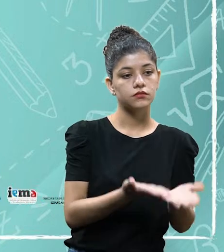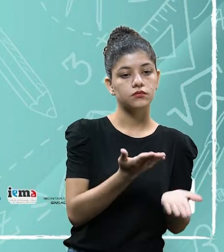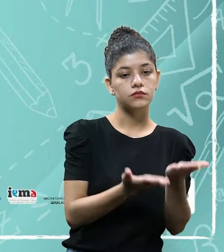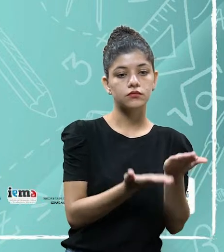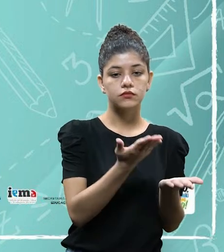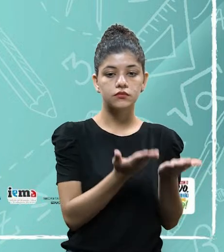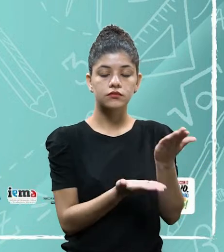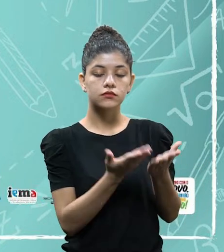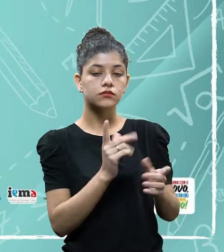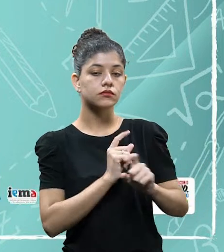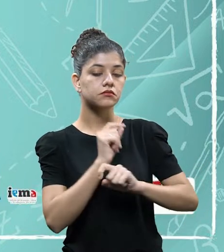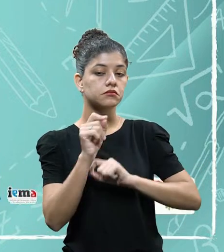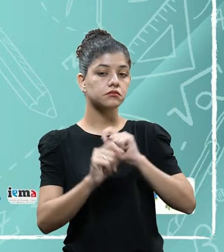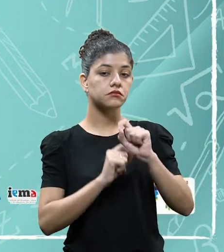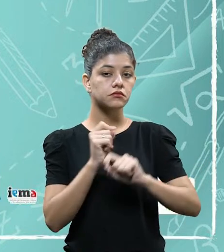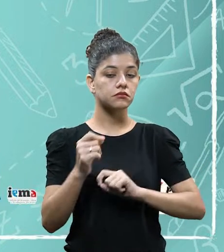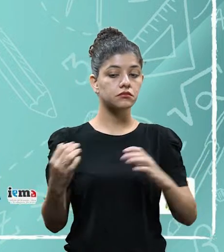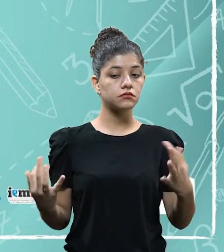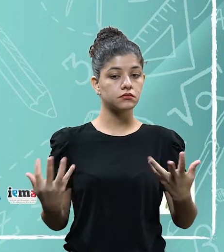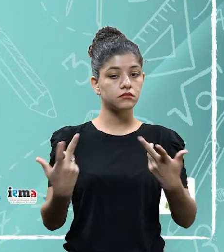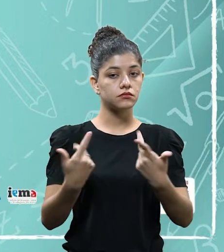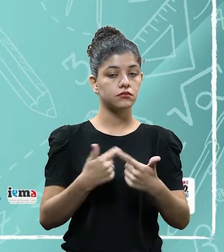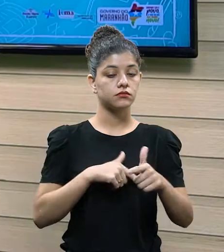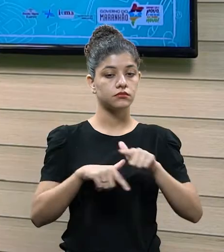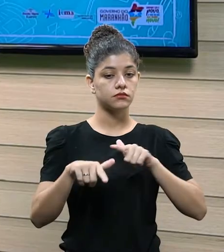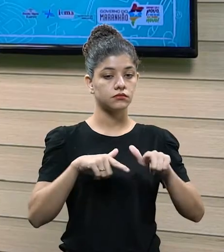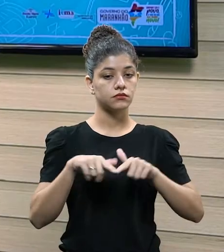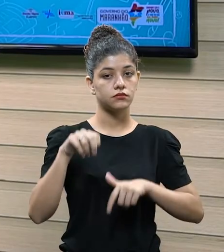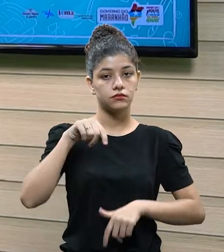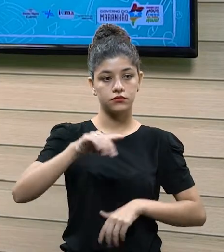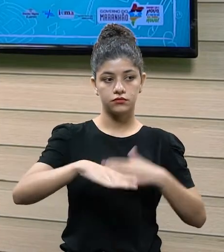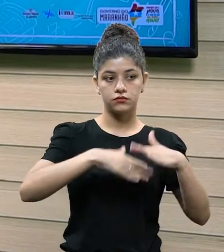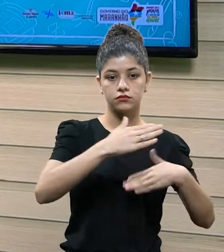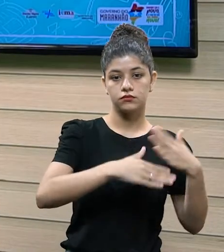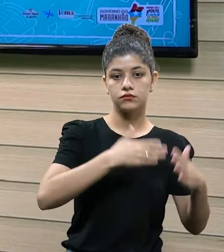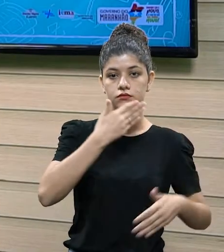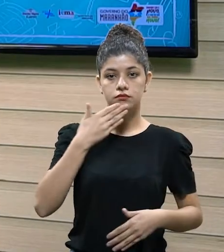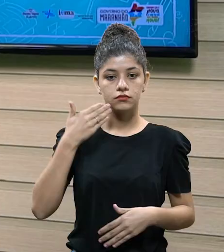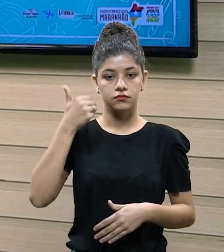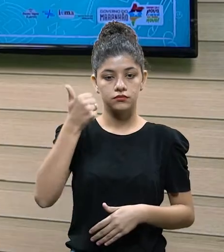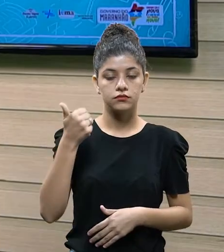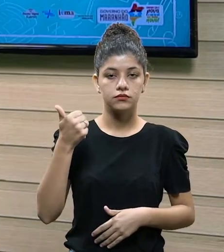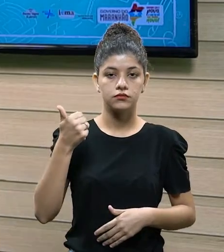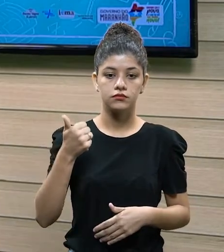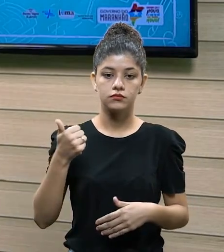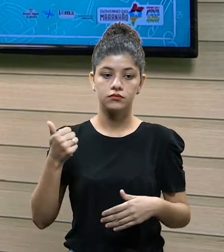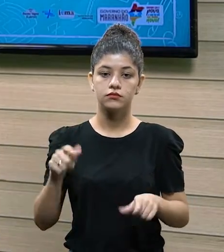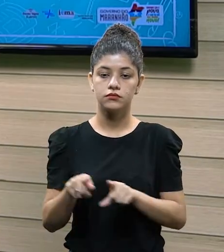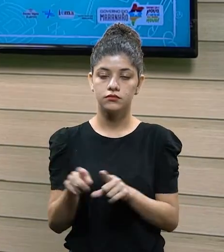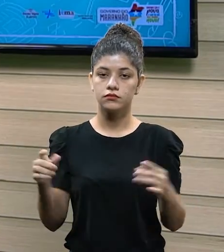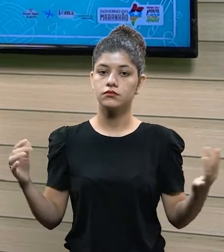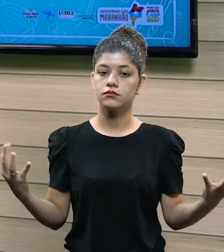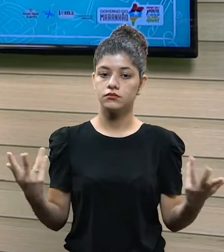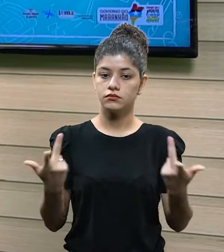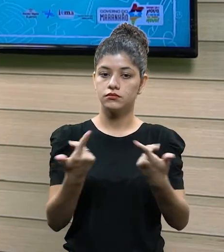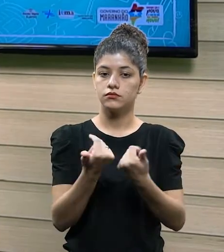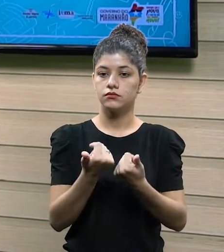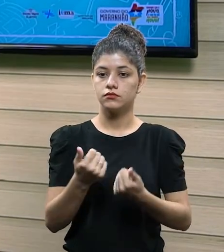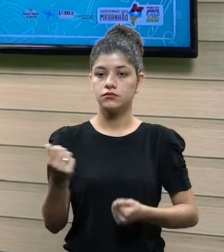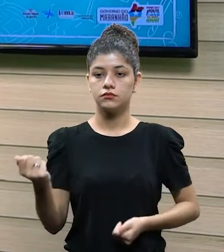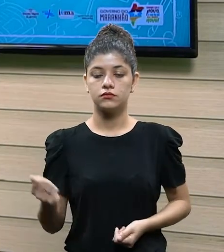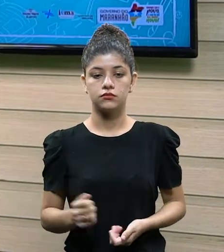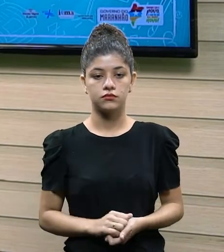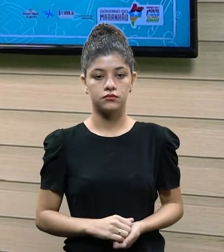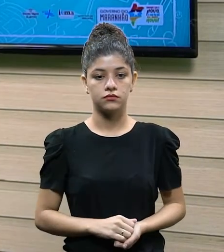serviços. O que é ser equilibrar a produtividade com a qualidade de serviço? É você, claro, produzir mais, mas sem perder o foco na qualidade.